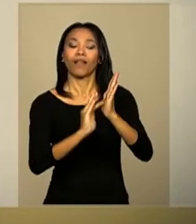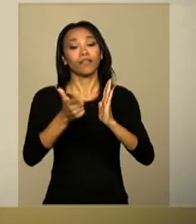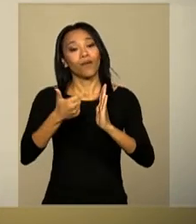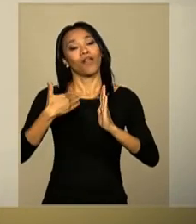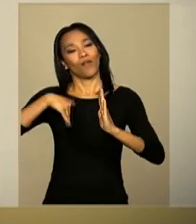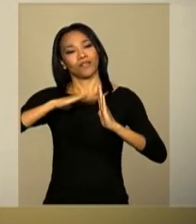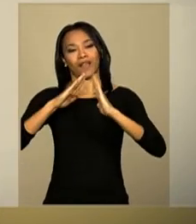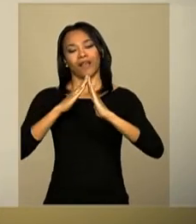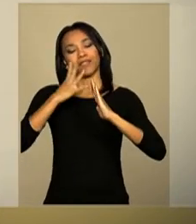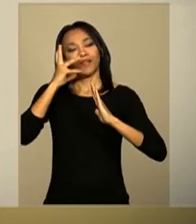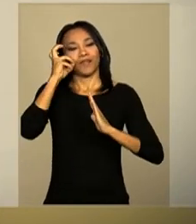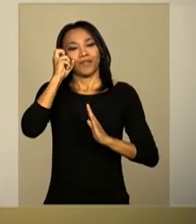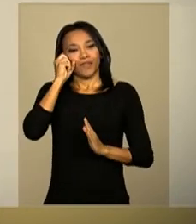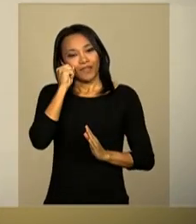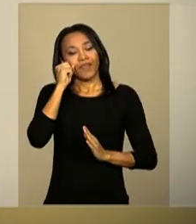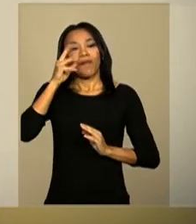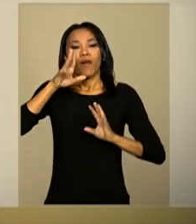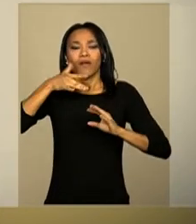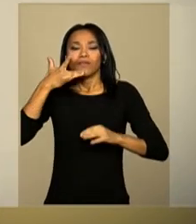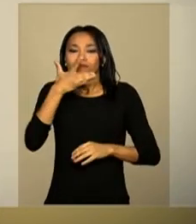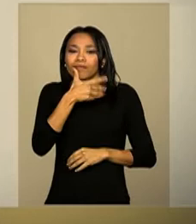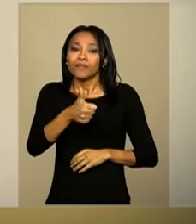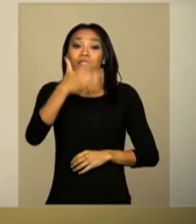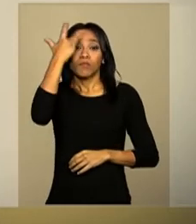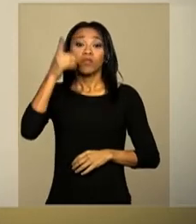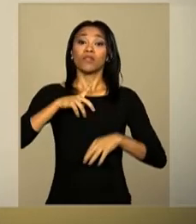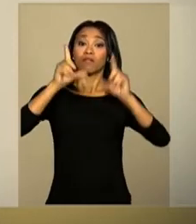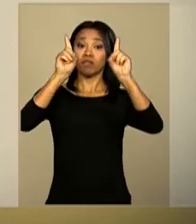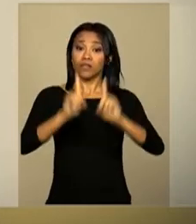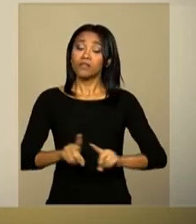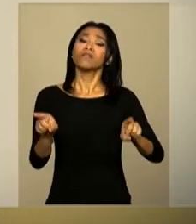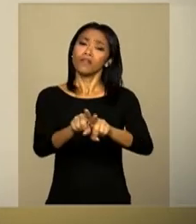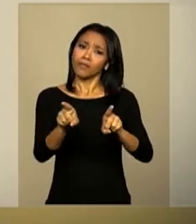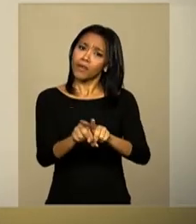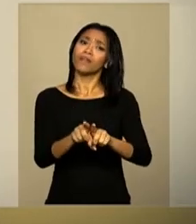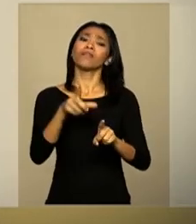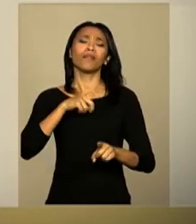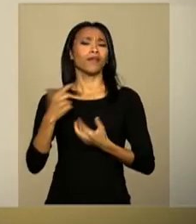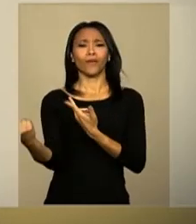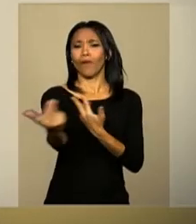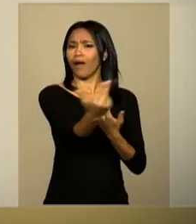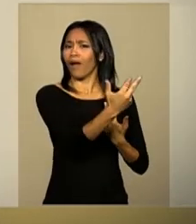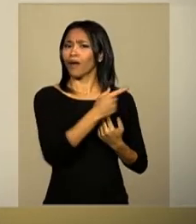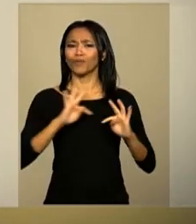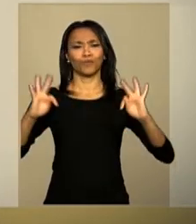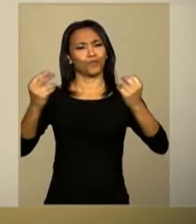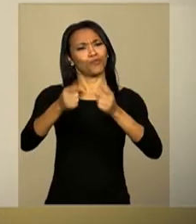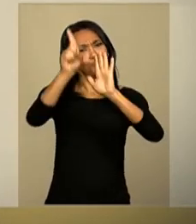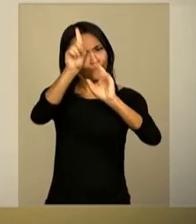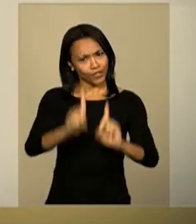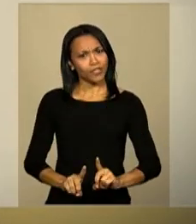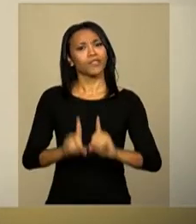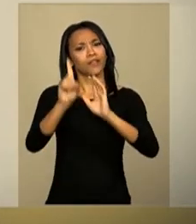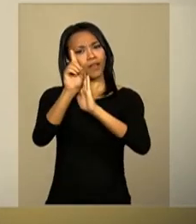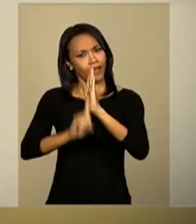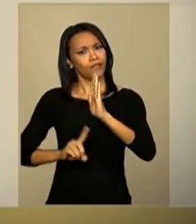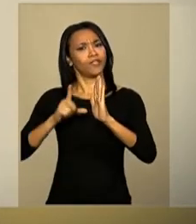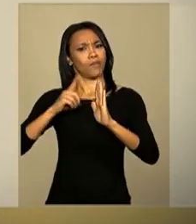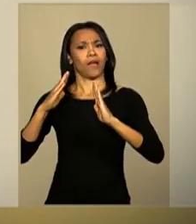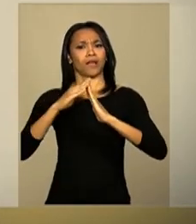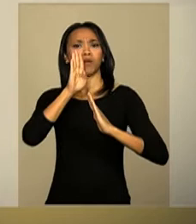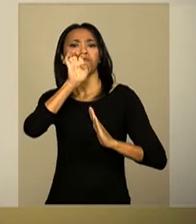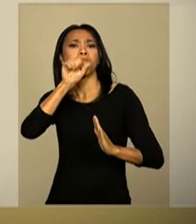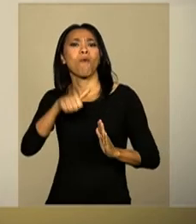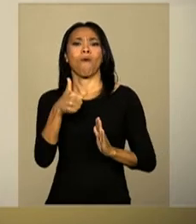casa é o nosso aconchego as pessoas com deficiência também tem como todo mundo direito a ter uma casa boa